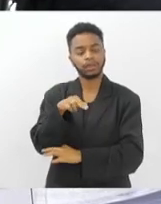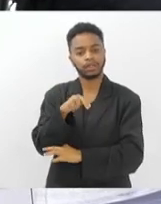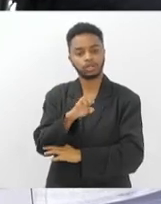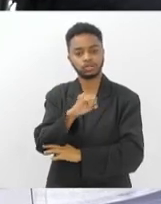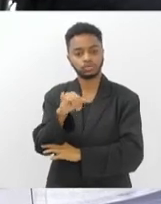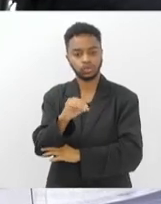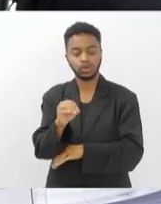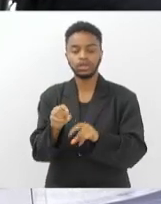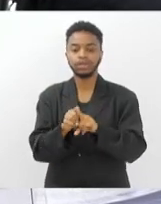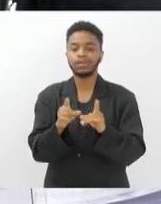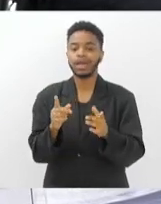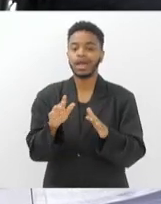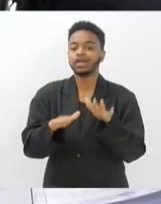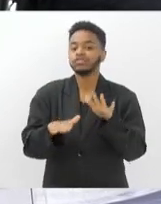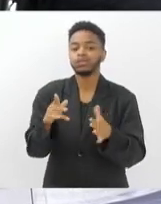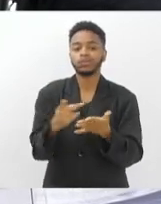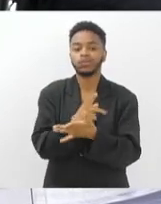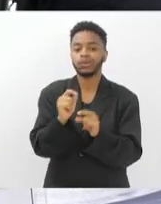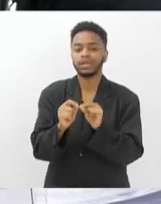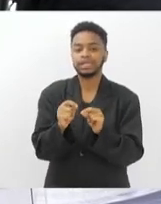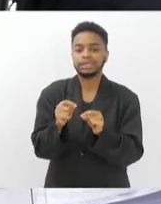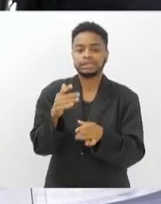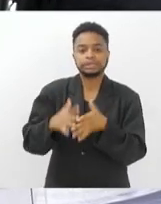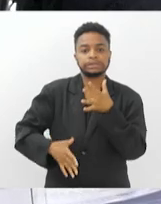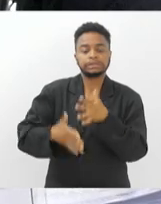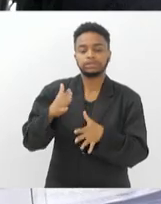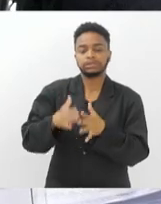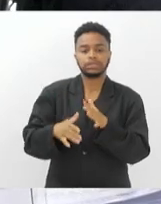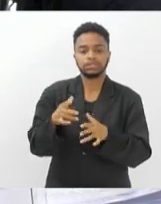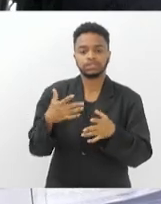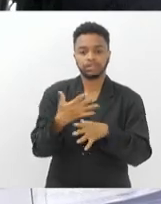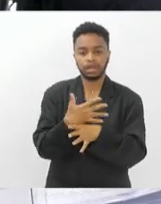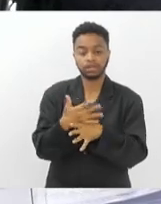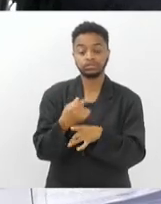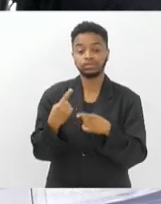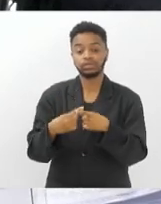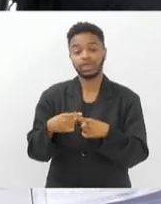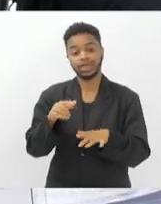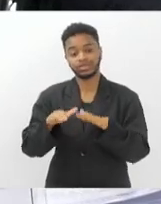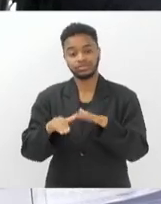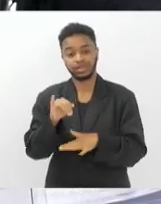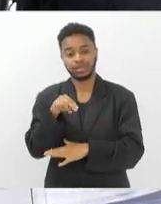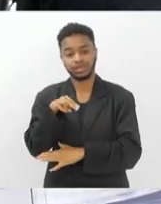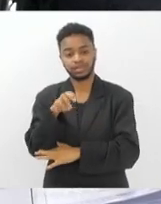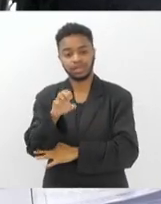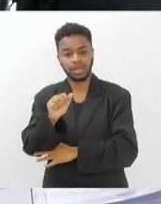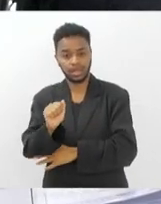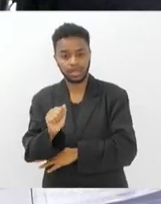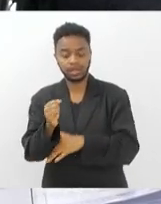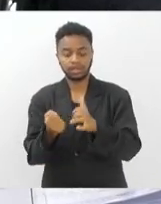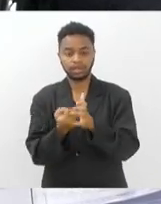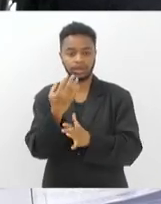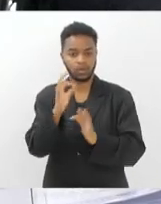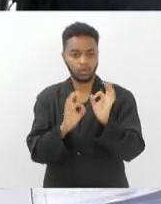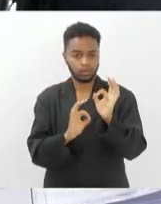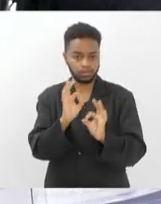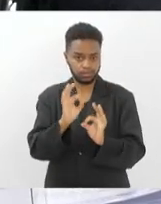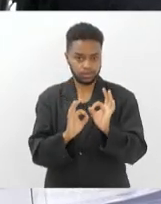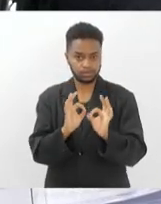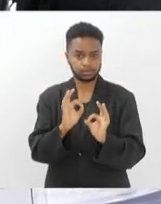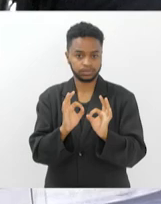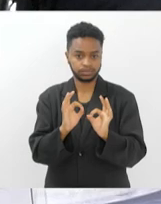inclusive, muitos transtornos ao município. Porque muitas das vezes o INEA ele elabora o plano de